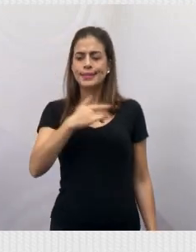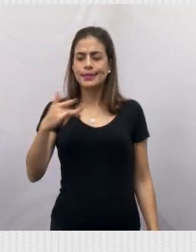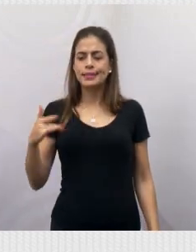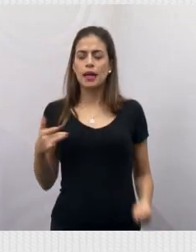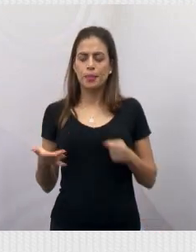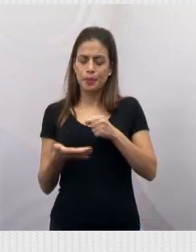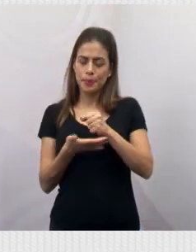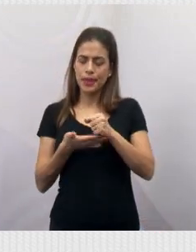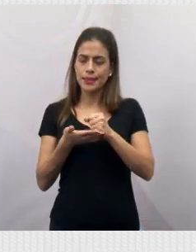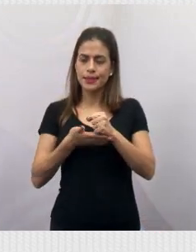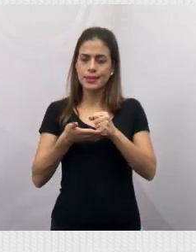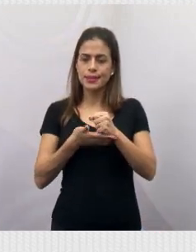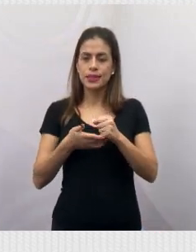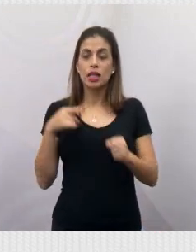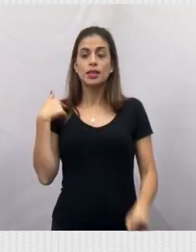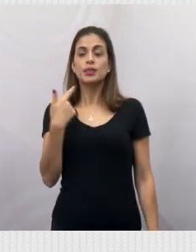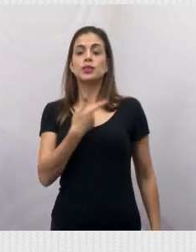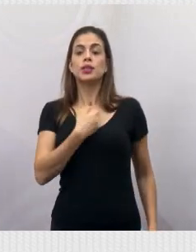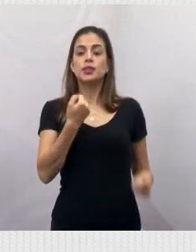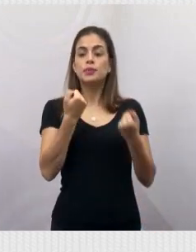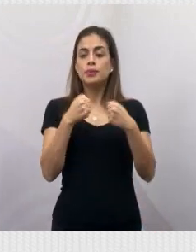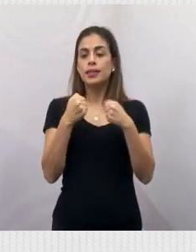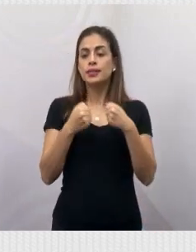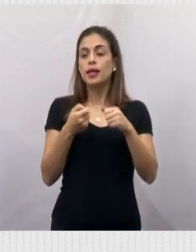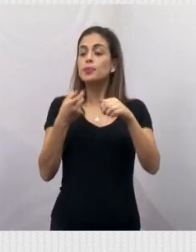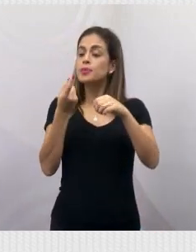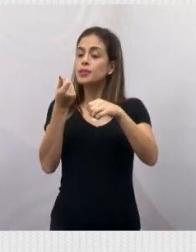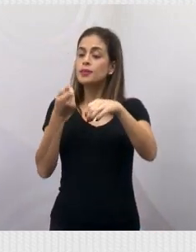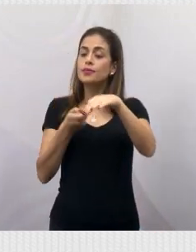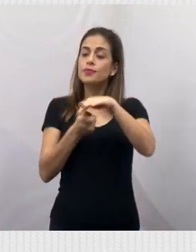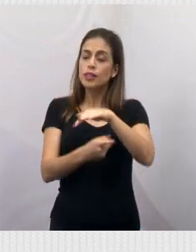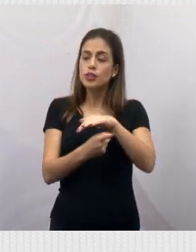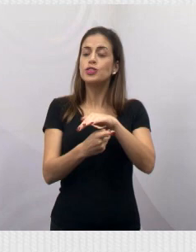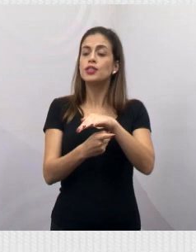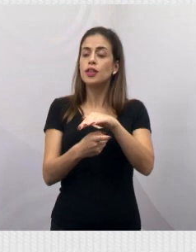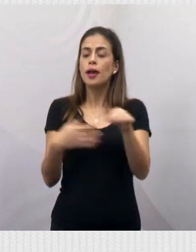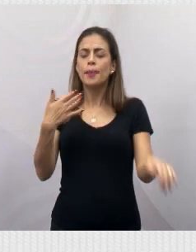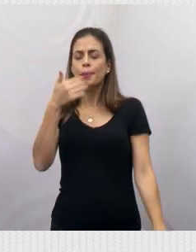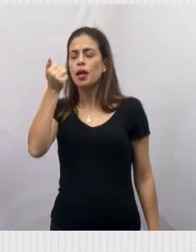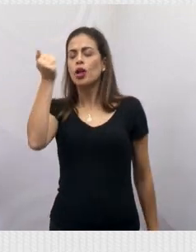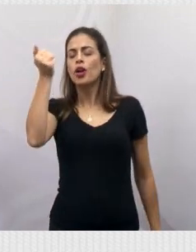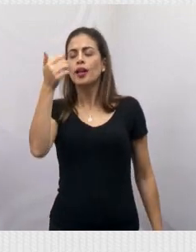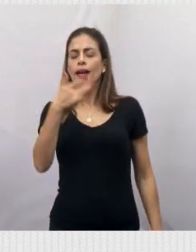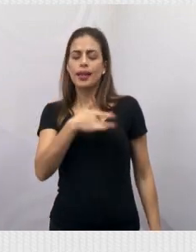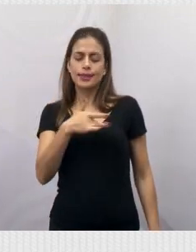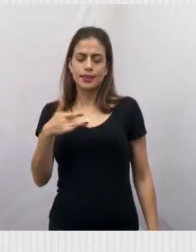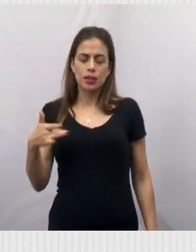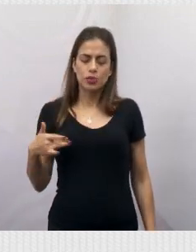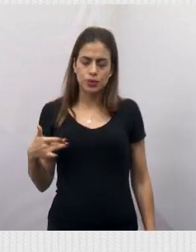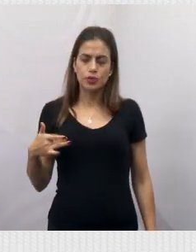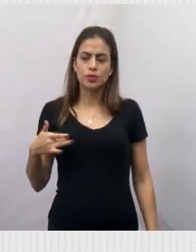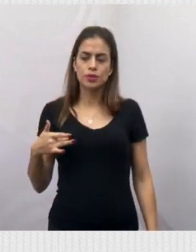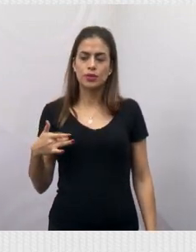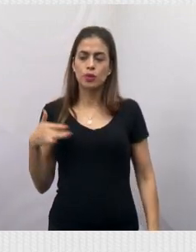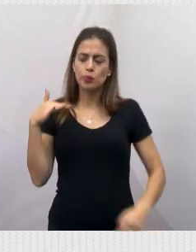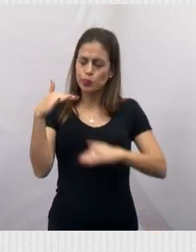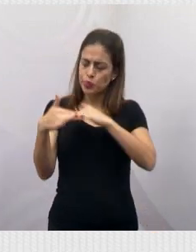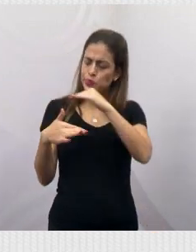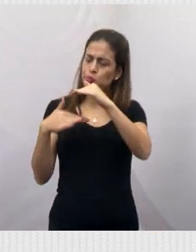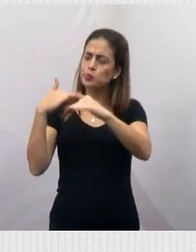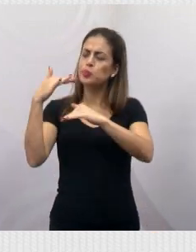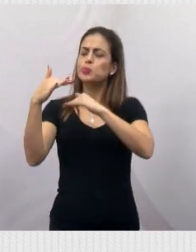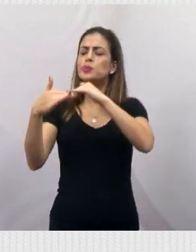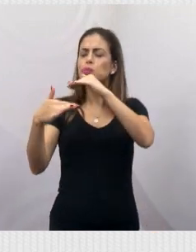básico. A gente precisa investir em saneamento básico, que melhora muito a saúde. e está bem avançado